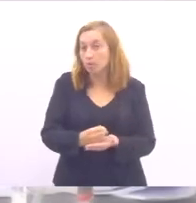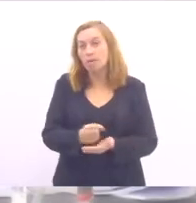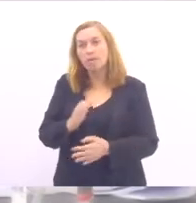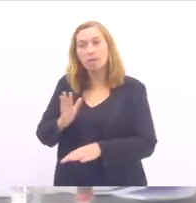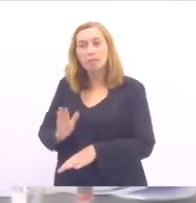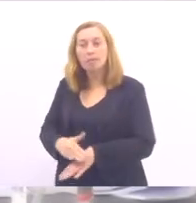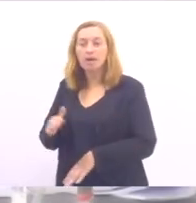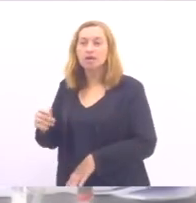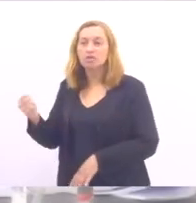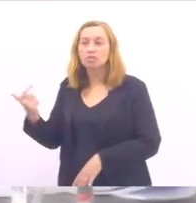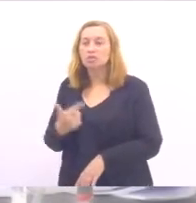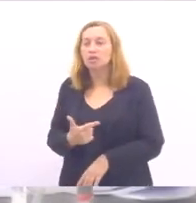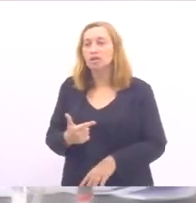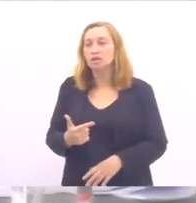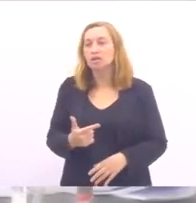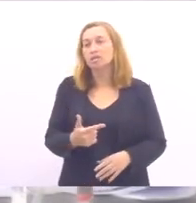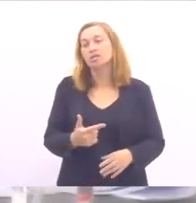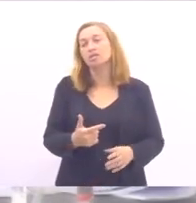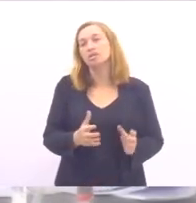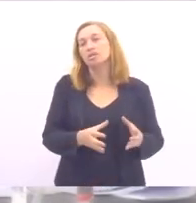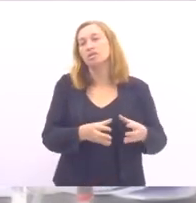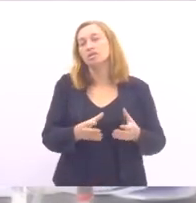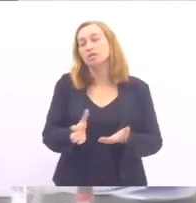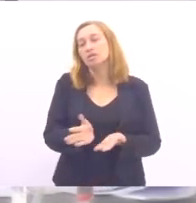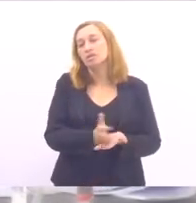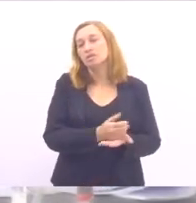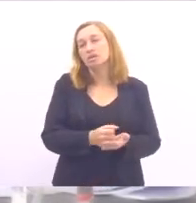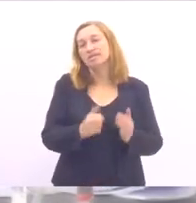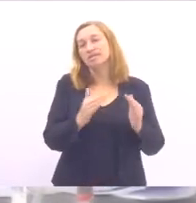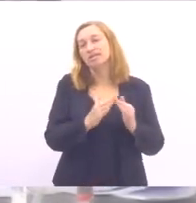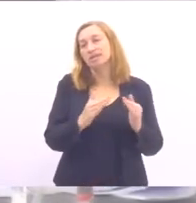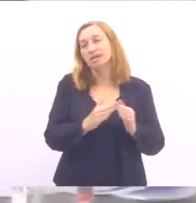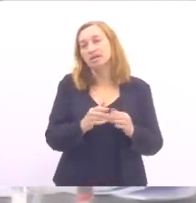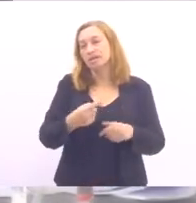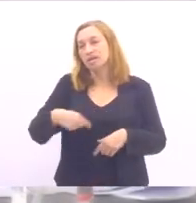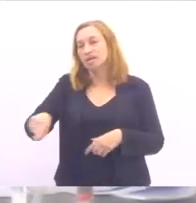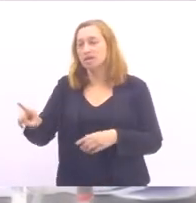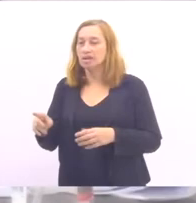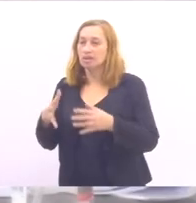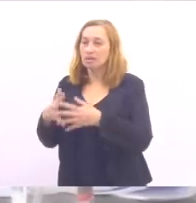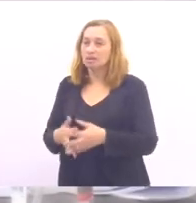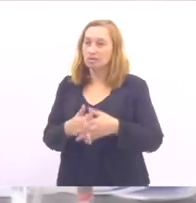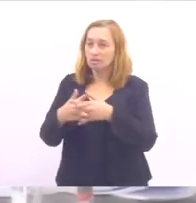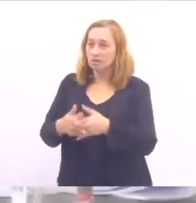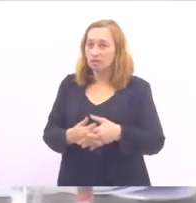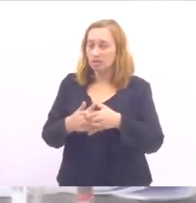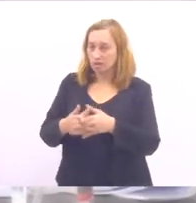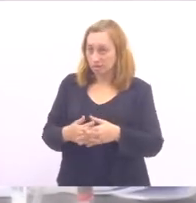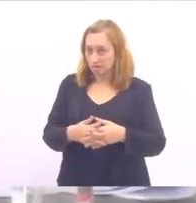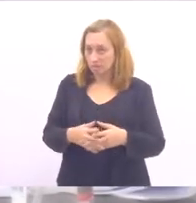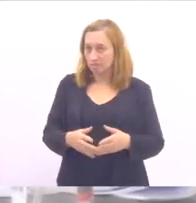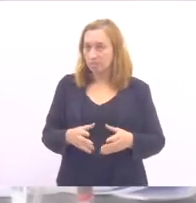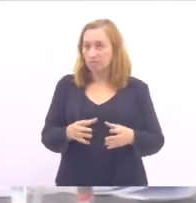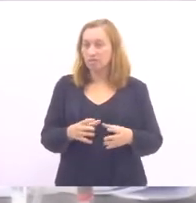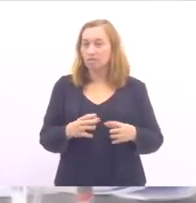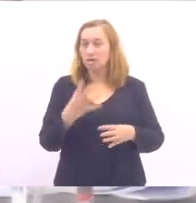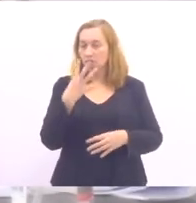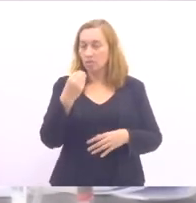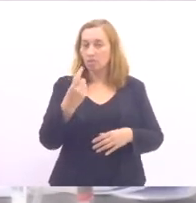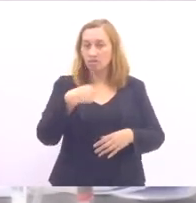do que a coleta em casa, que tem que ir um caminhão, tem que ir isso. O cara aí vai lá, uma Kombi vai lá e